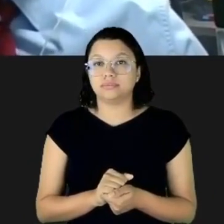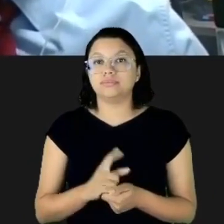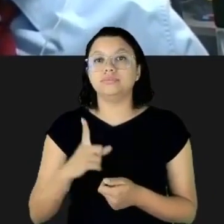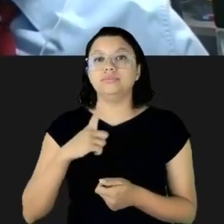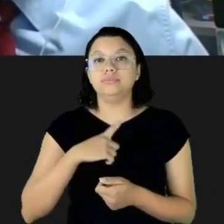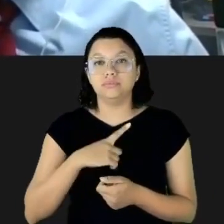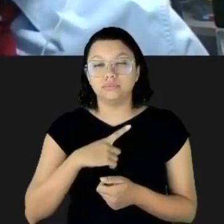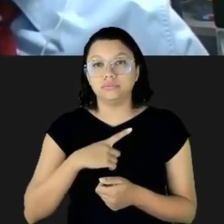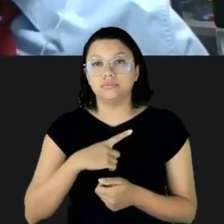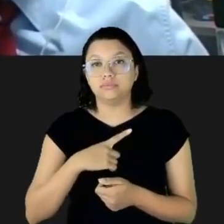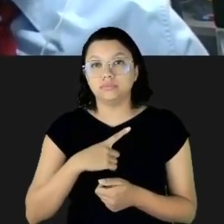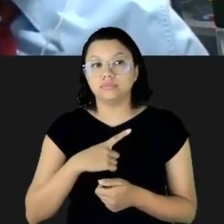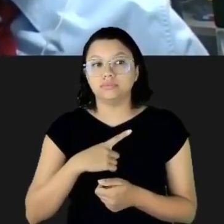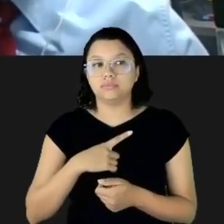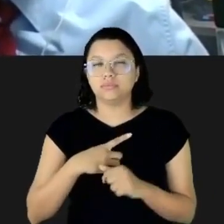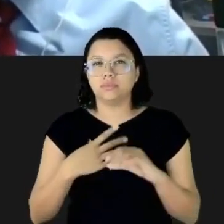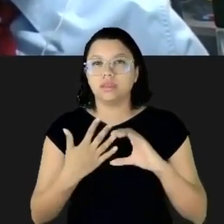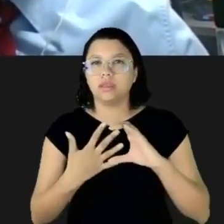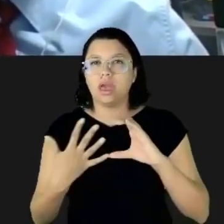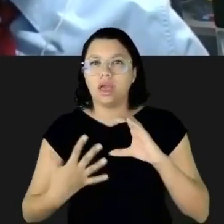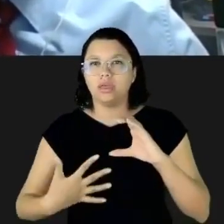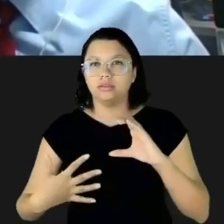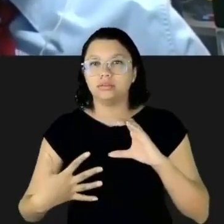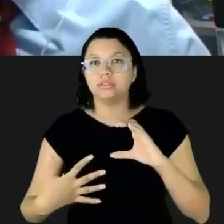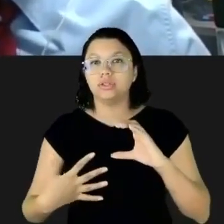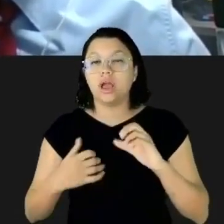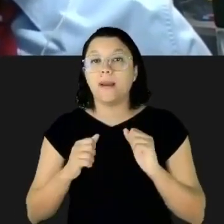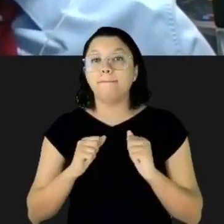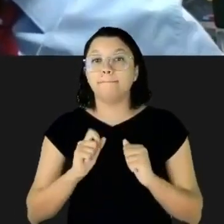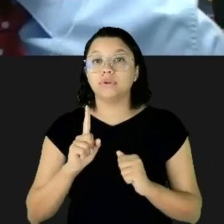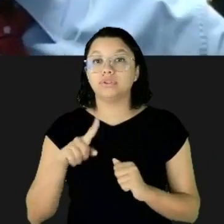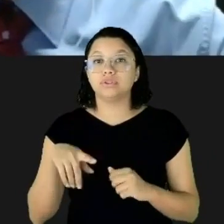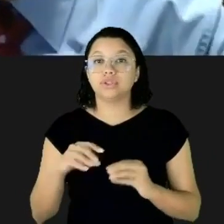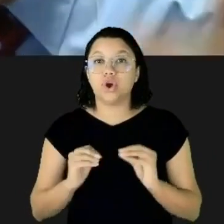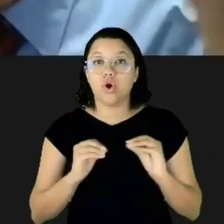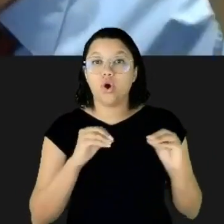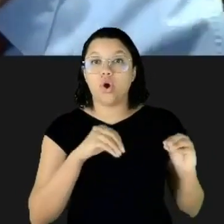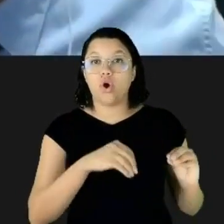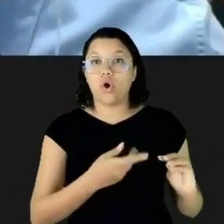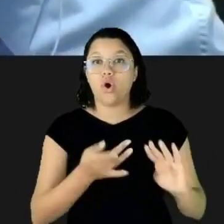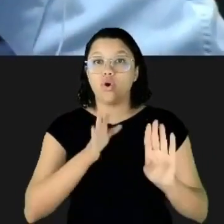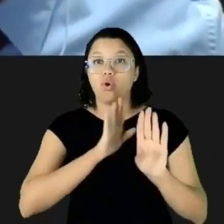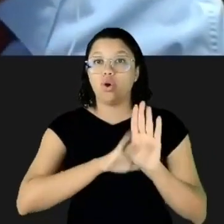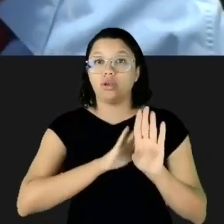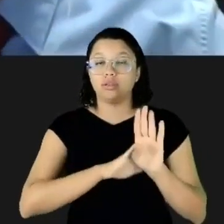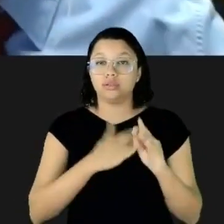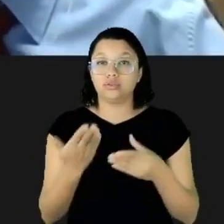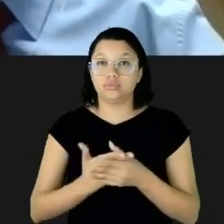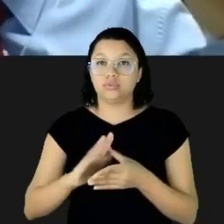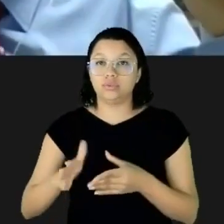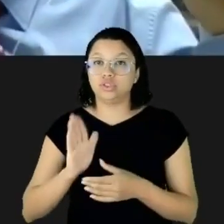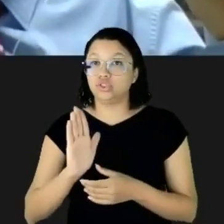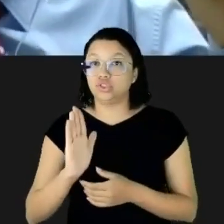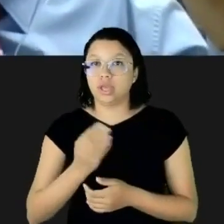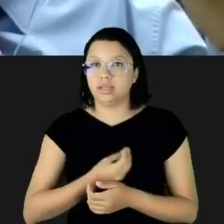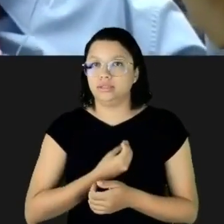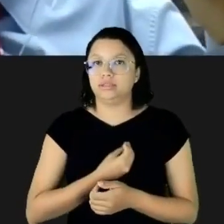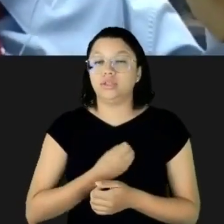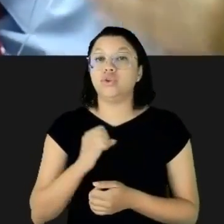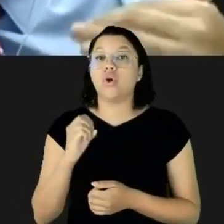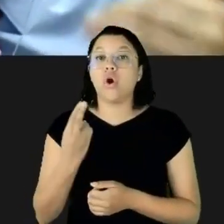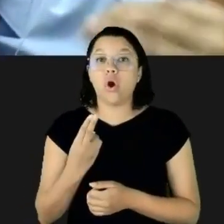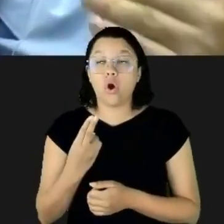elas têm uma característica que elas podem ser colocadas para trás em processos que já existem